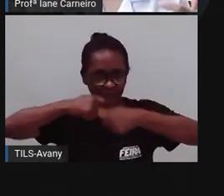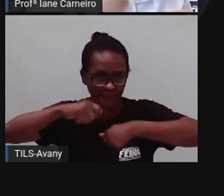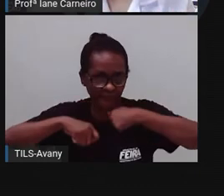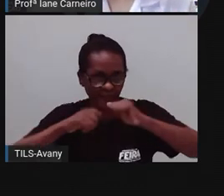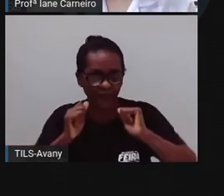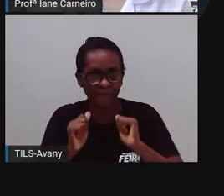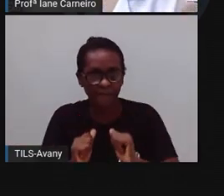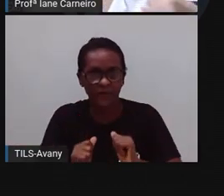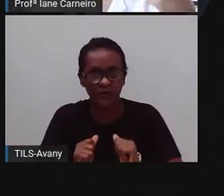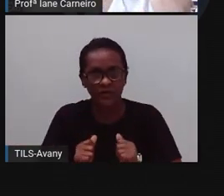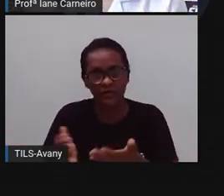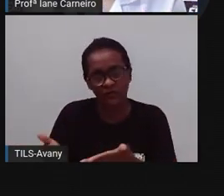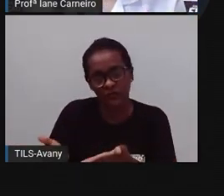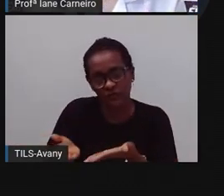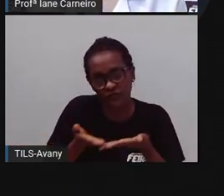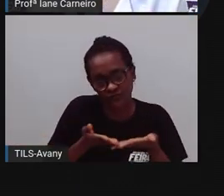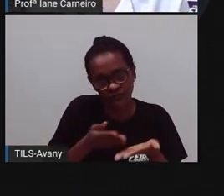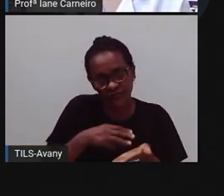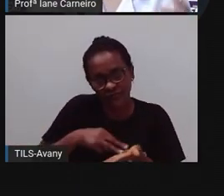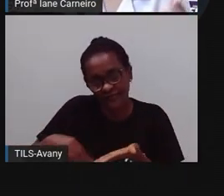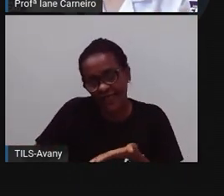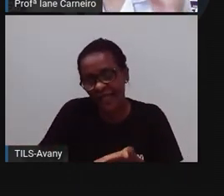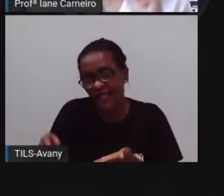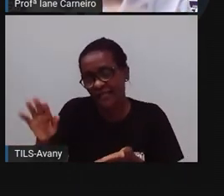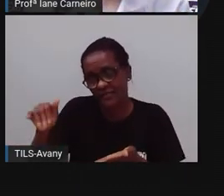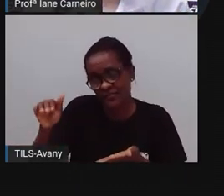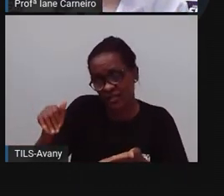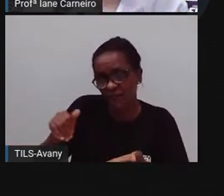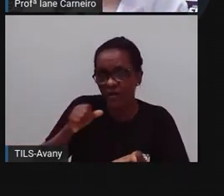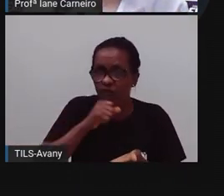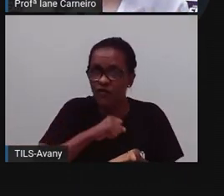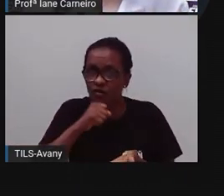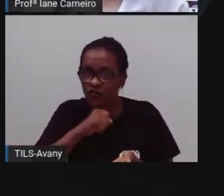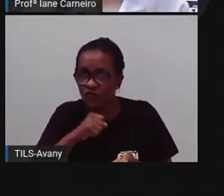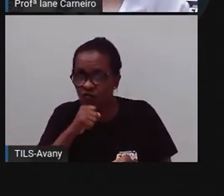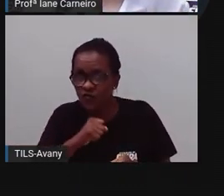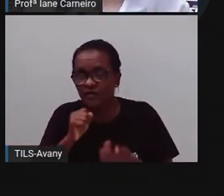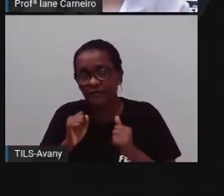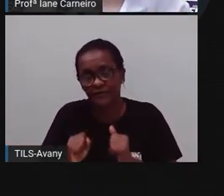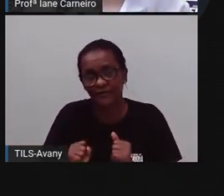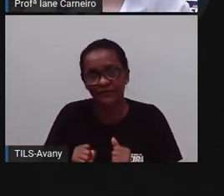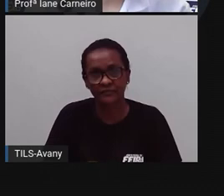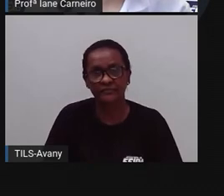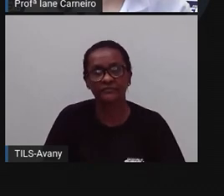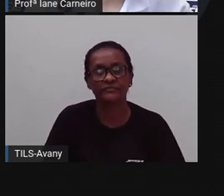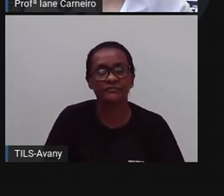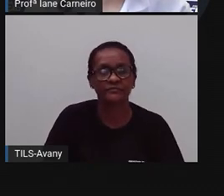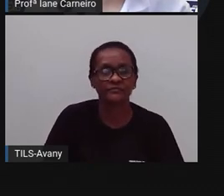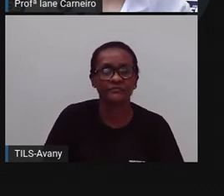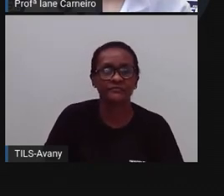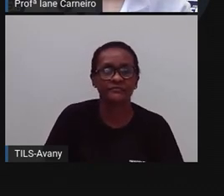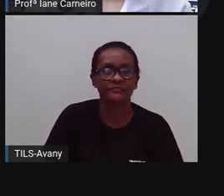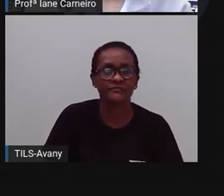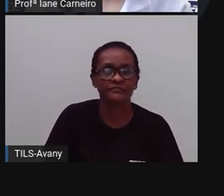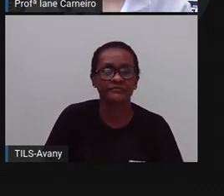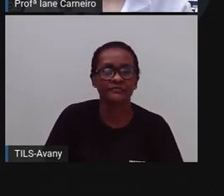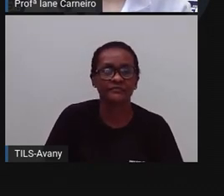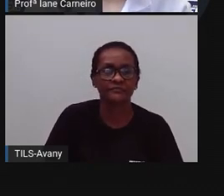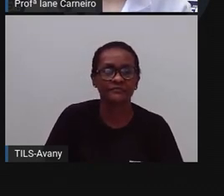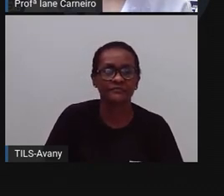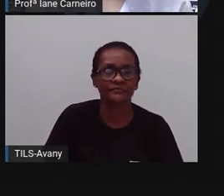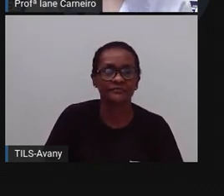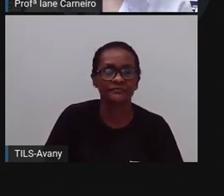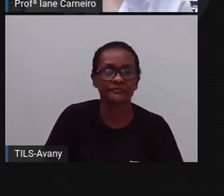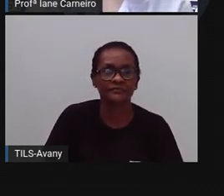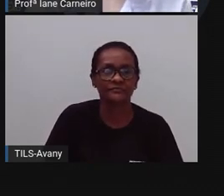convite né para chamar a vovó vai chamar o vovô né lembrando alguma coisa importante que a gente poderia colocar aqui no convite da prova Adriana ó a